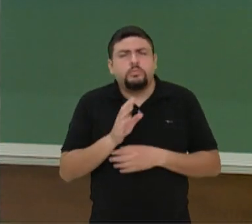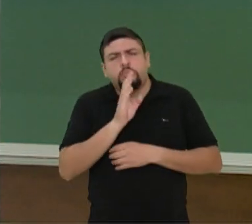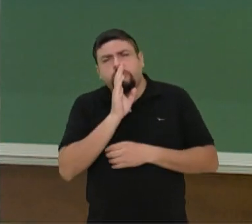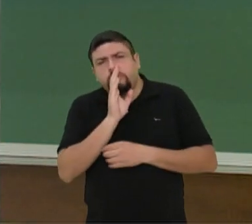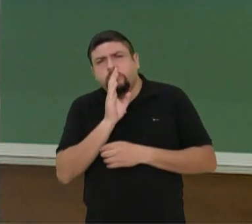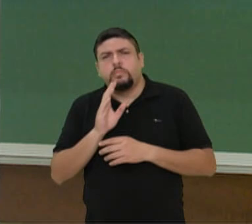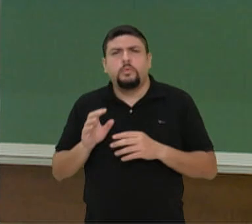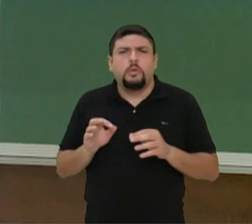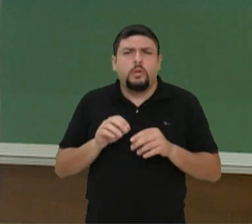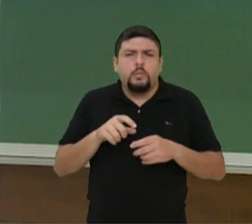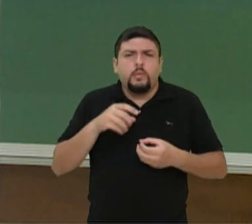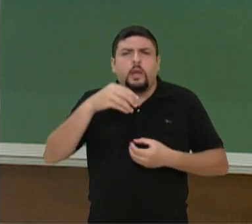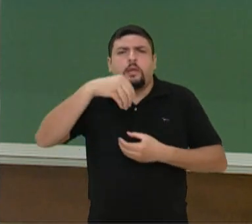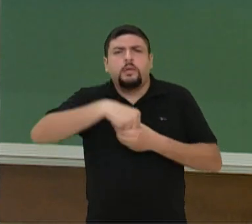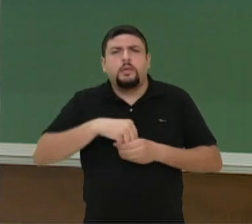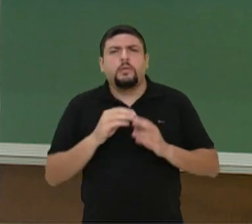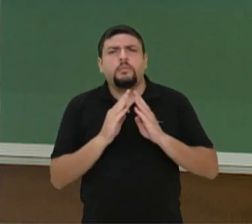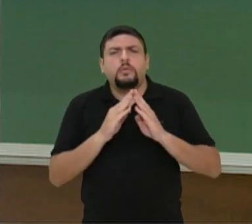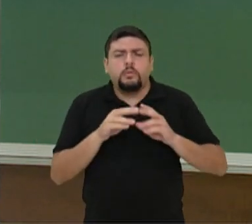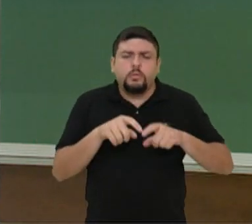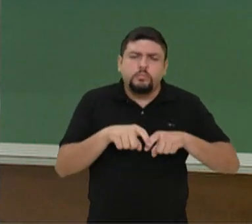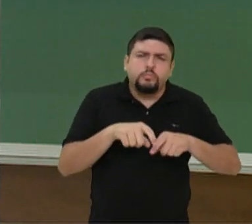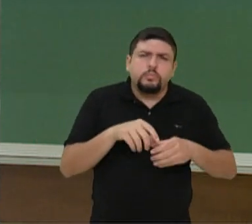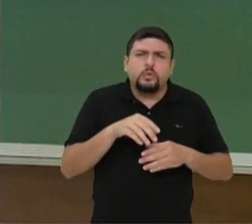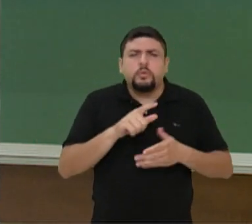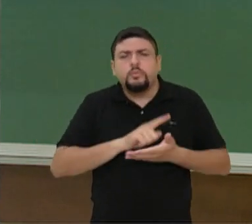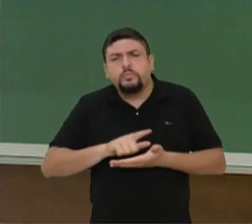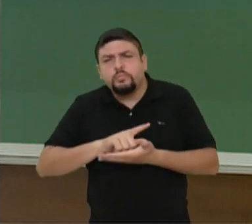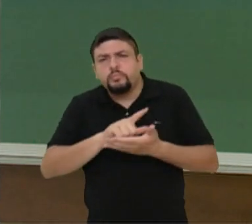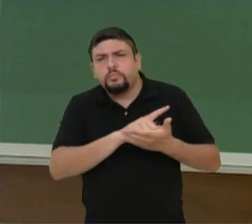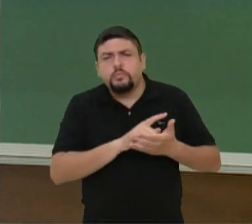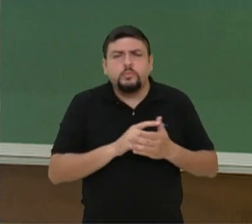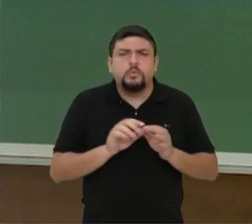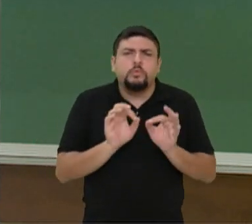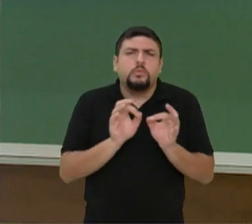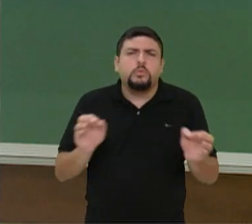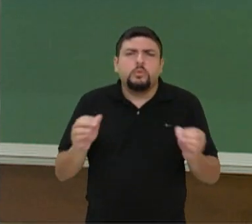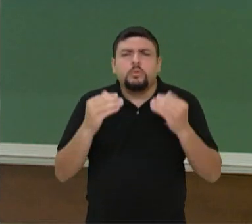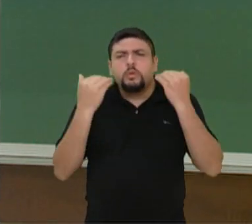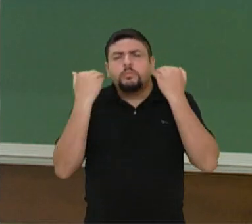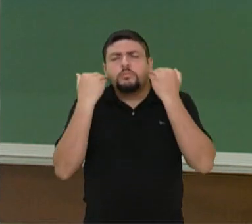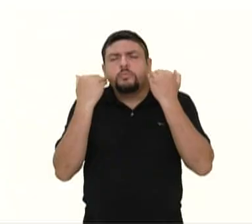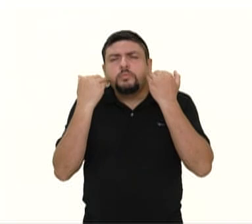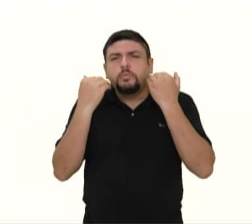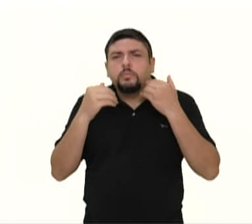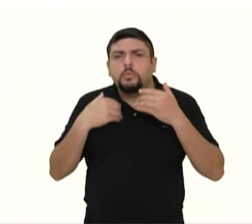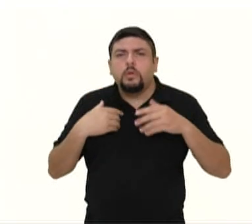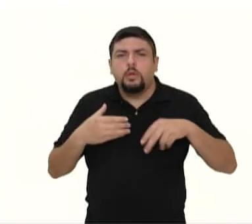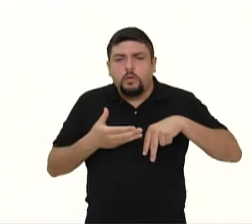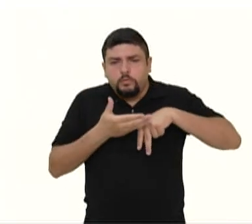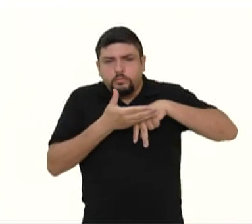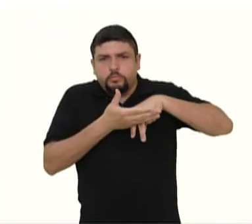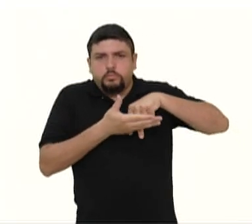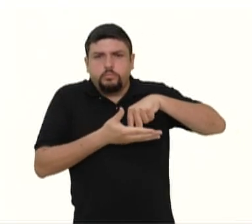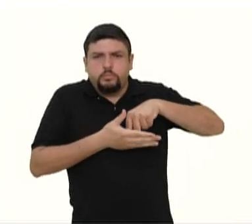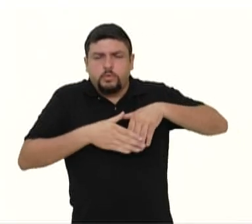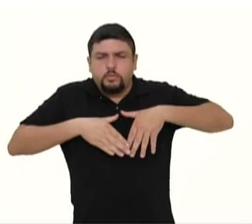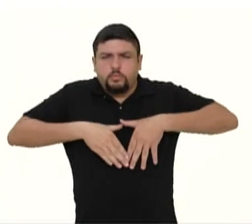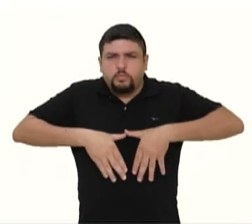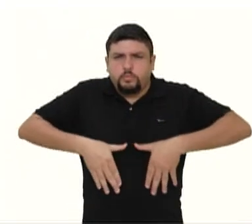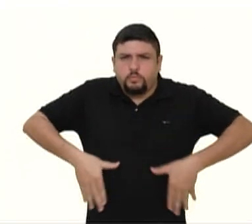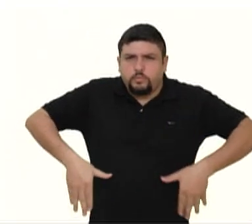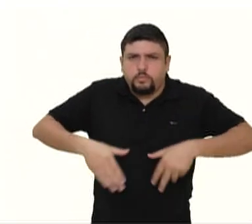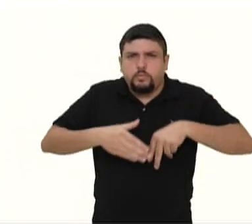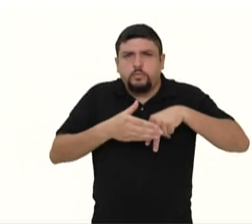anos 50, dos anos 60, o cabelinho preso, curto, né, o vestidinho aí para baixo do joelho, né, aparecendo